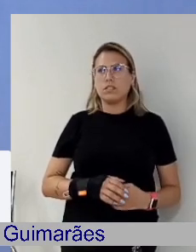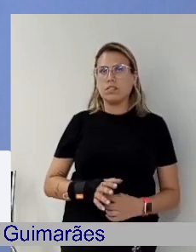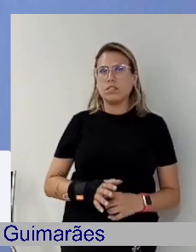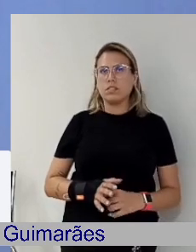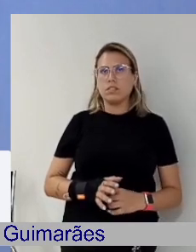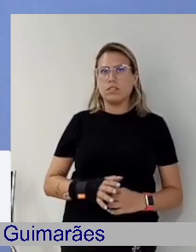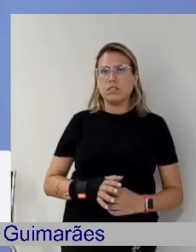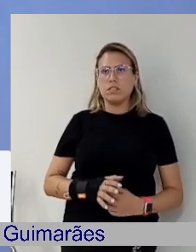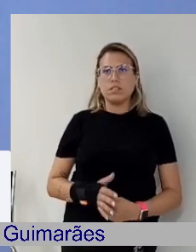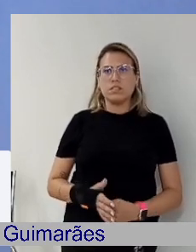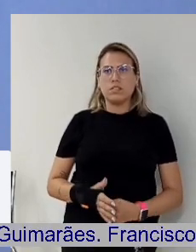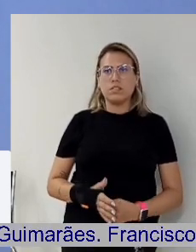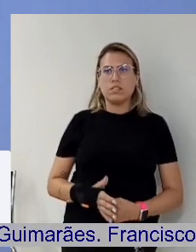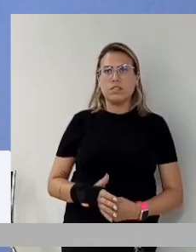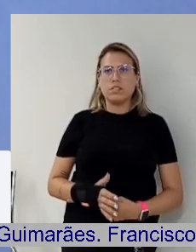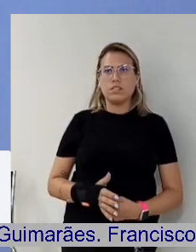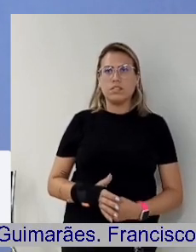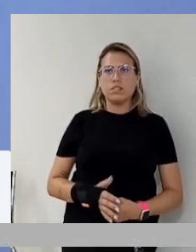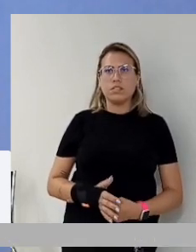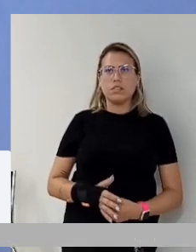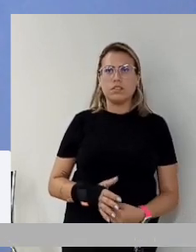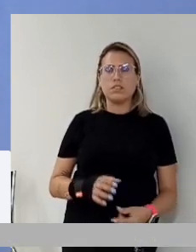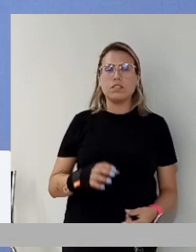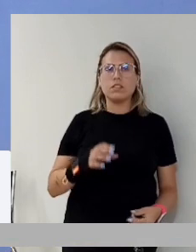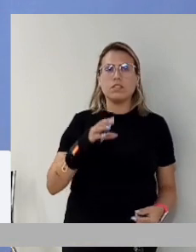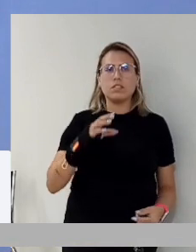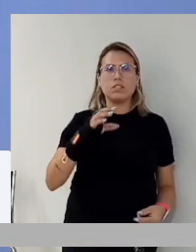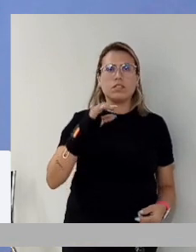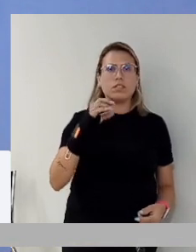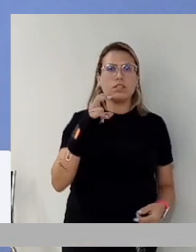Guimarães Francisco Feitosa Guimarães